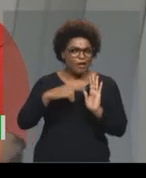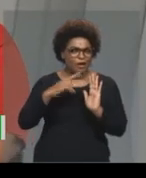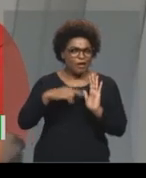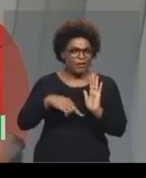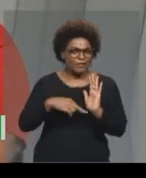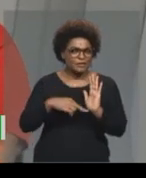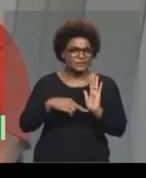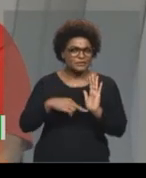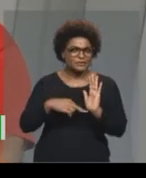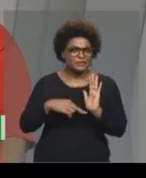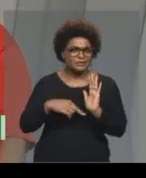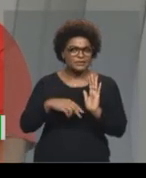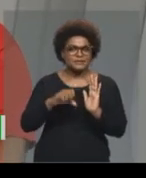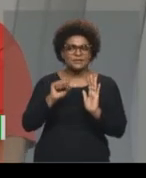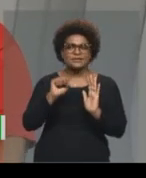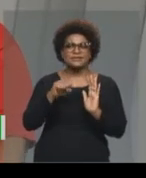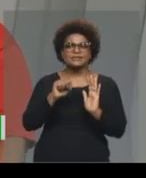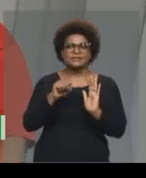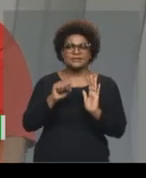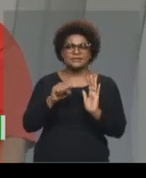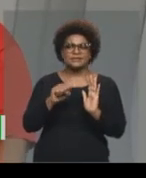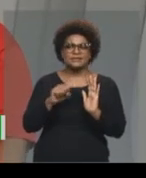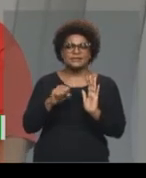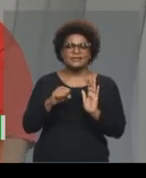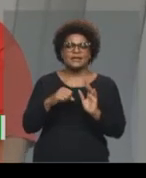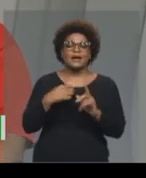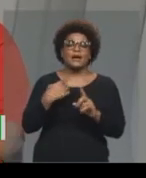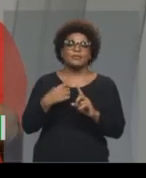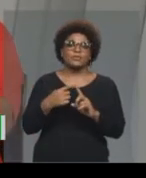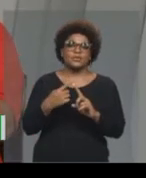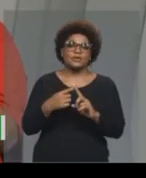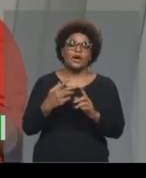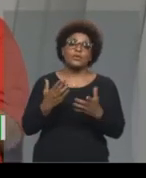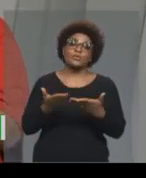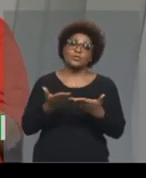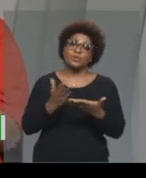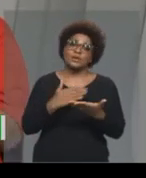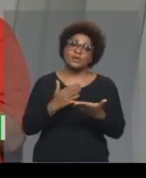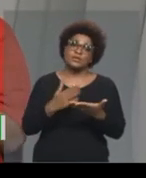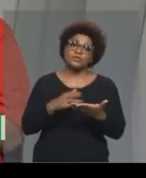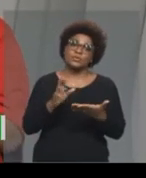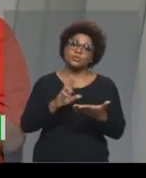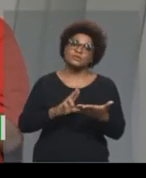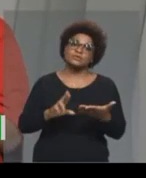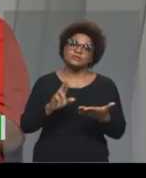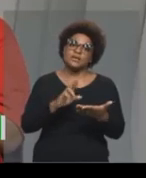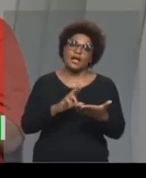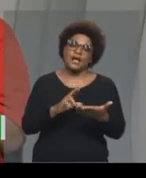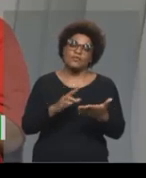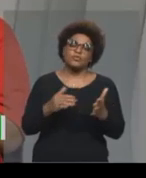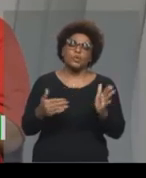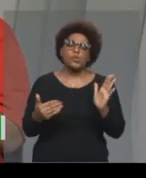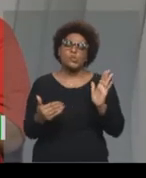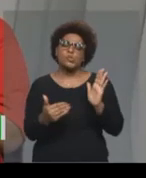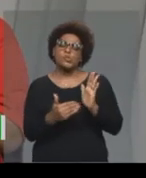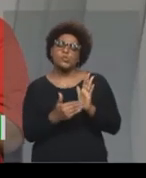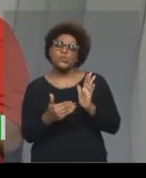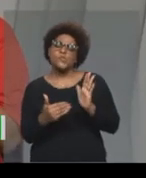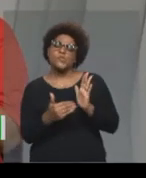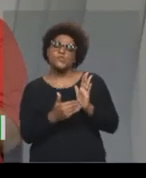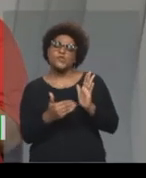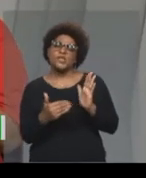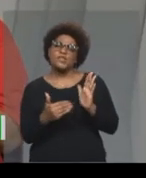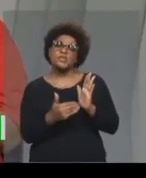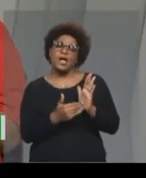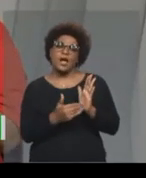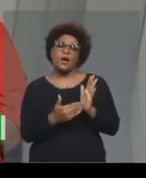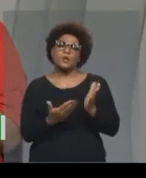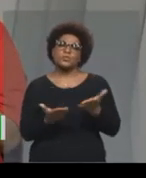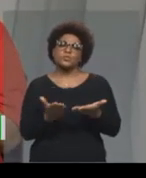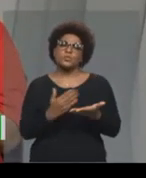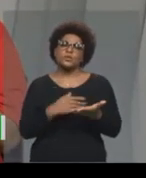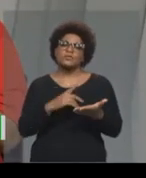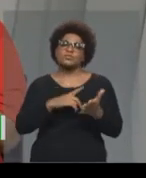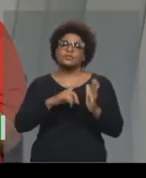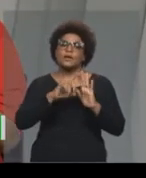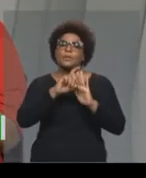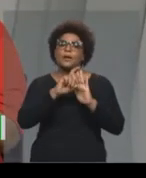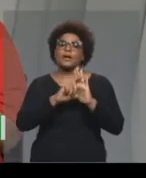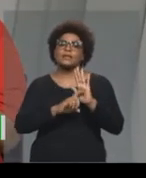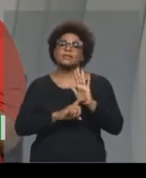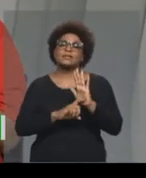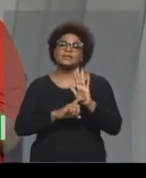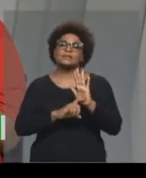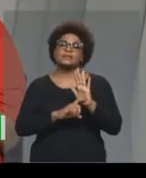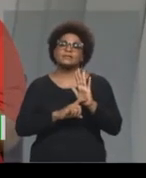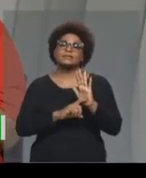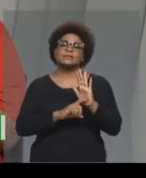de inglês, que era o livro consumível, né? E atrás do livro, lá no finalzinho do livro, tem uma lista